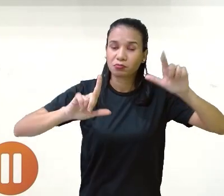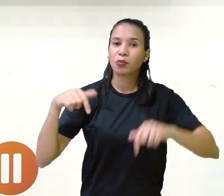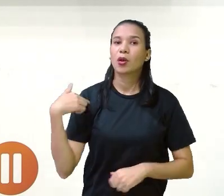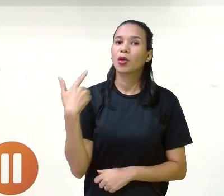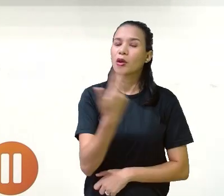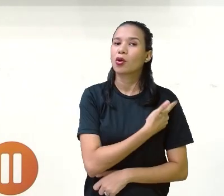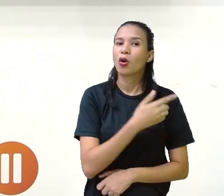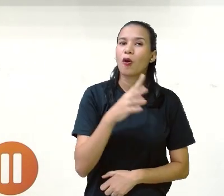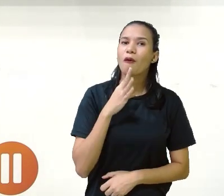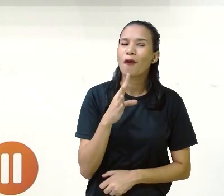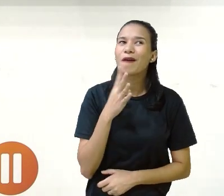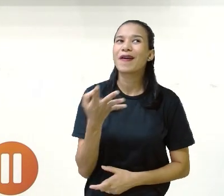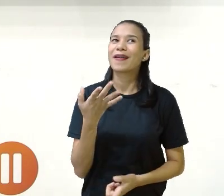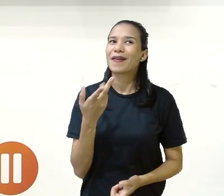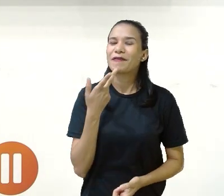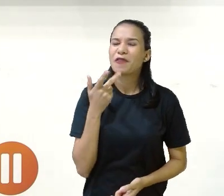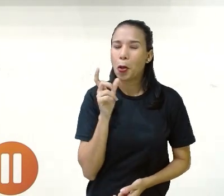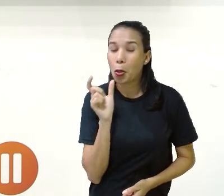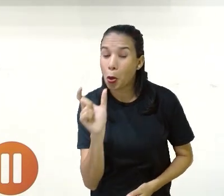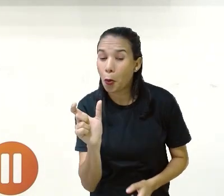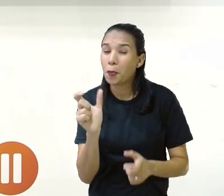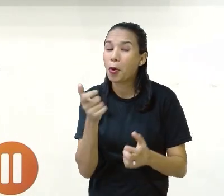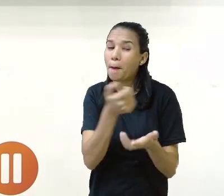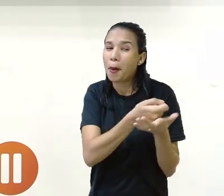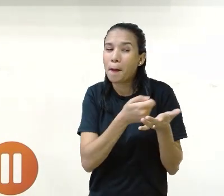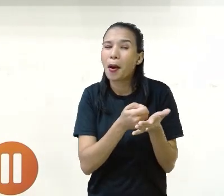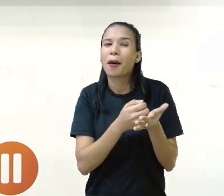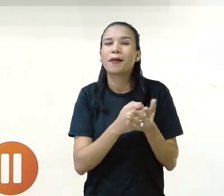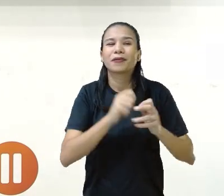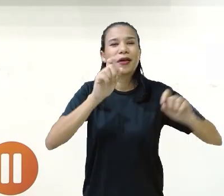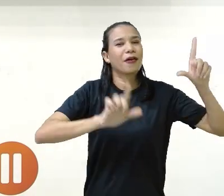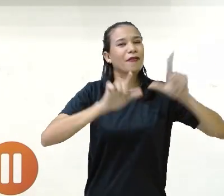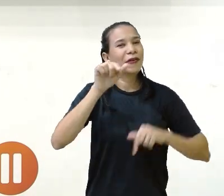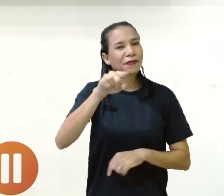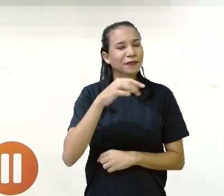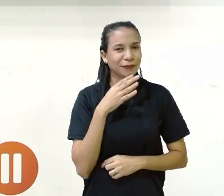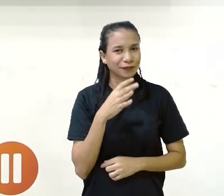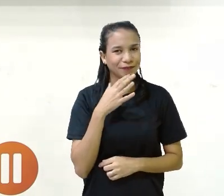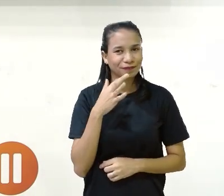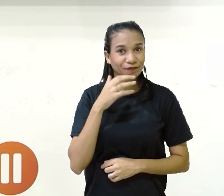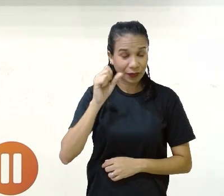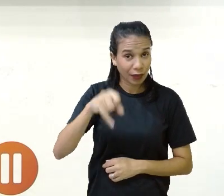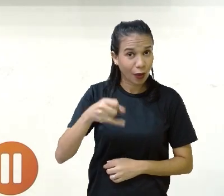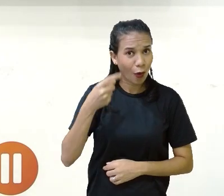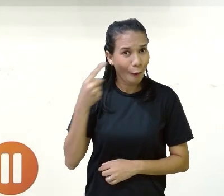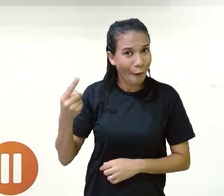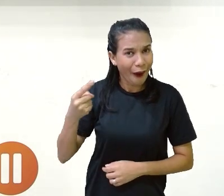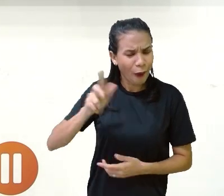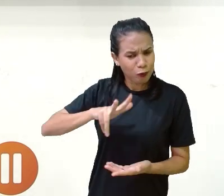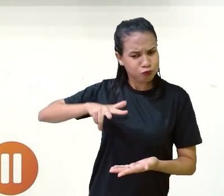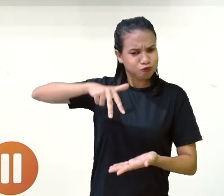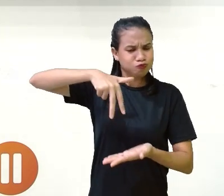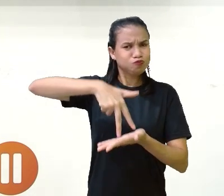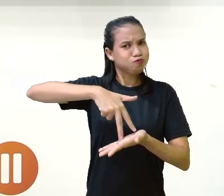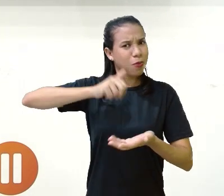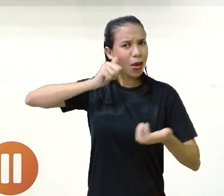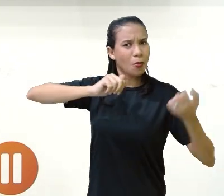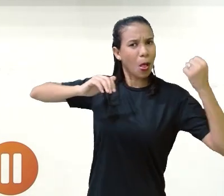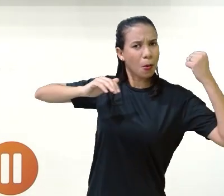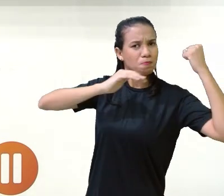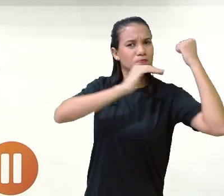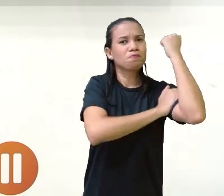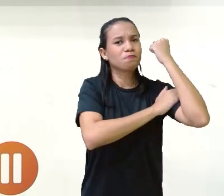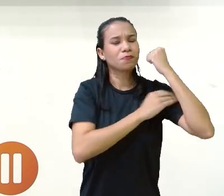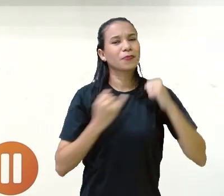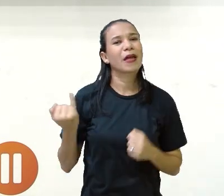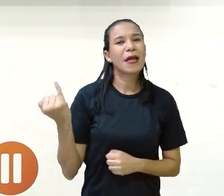Da emissora que eu também não posso falar, mas que você conhece muito bem. Vê que protagonismo, vê que importância.